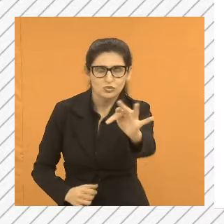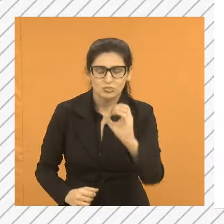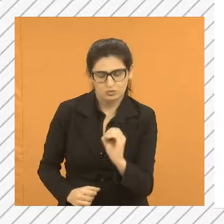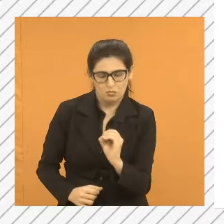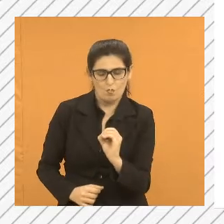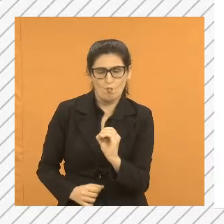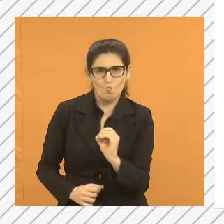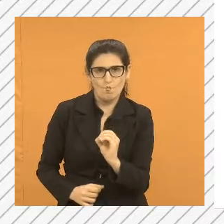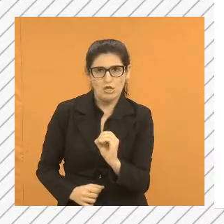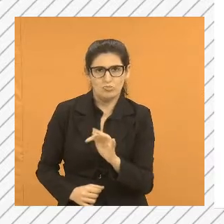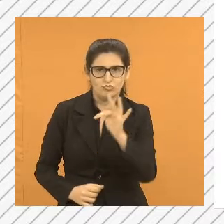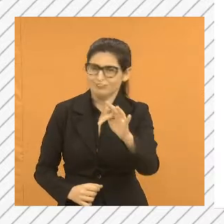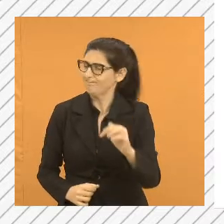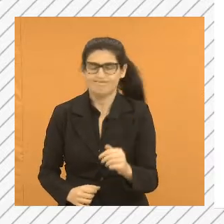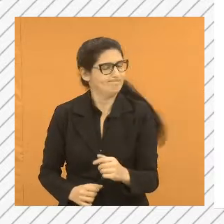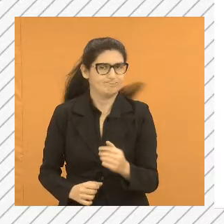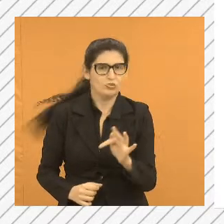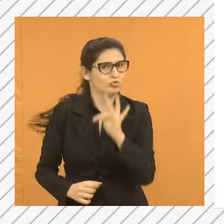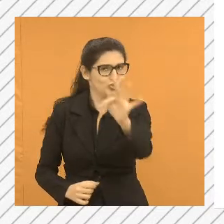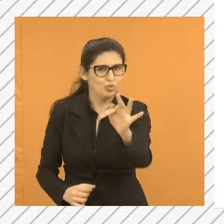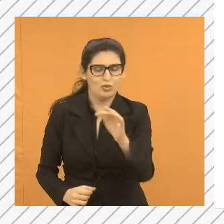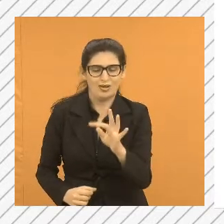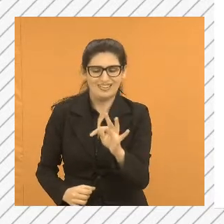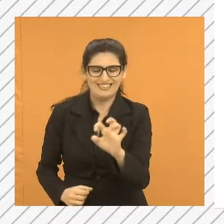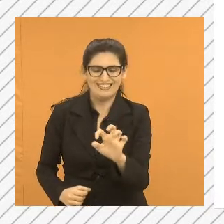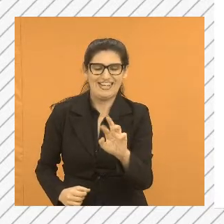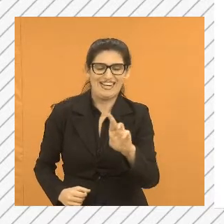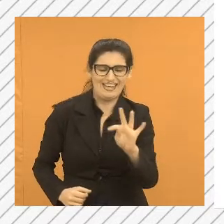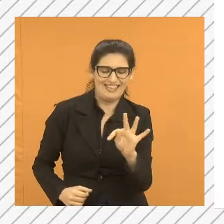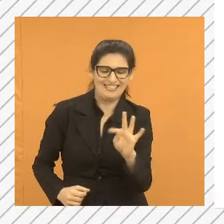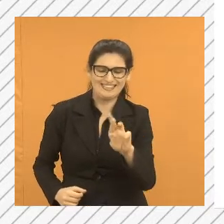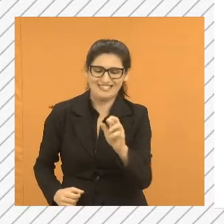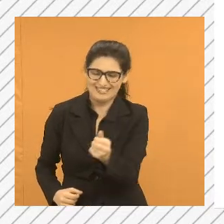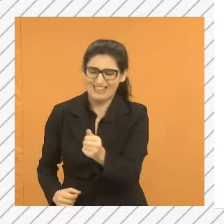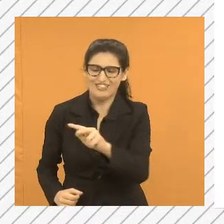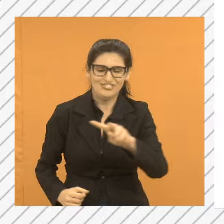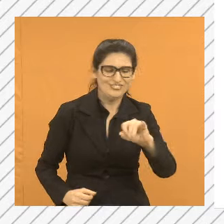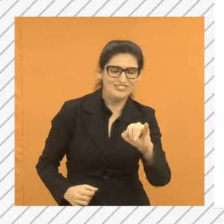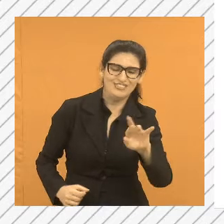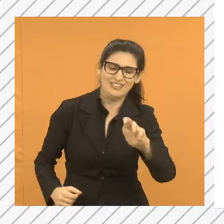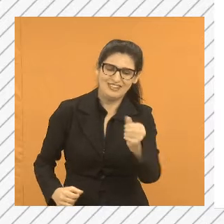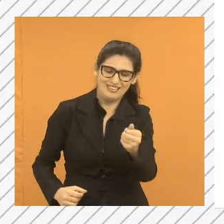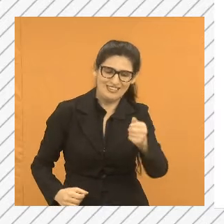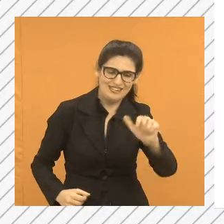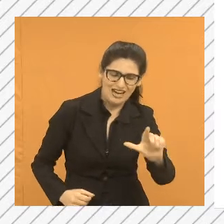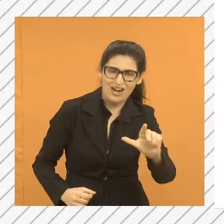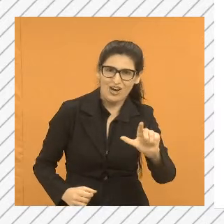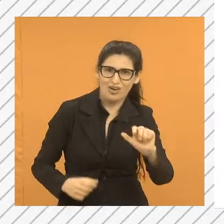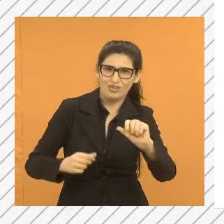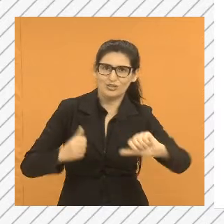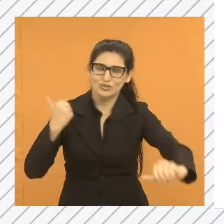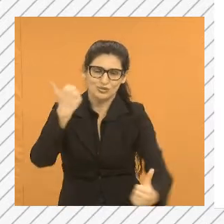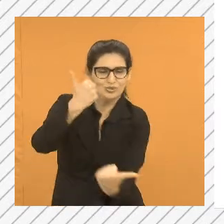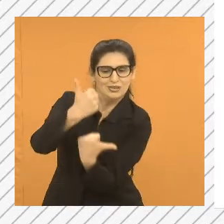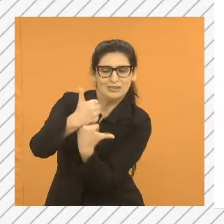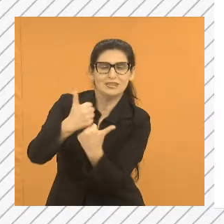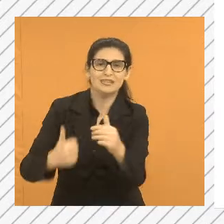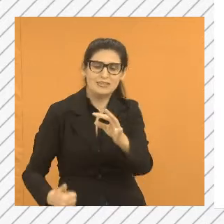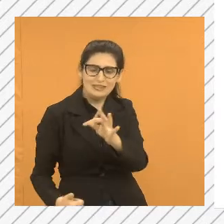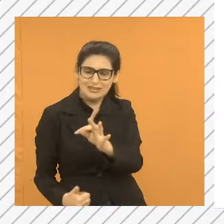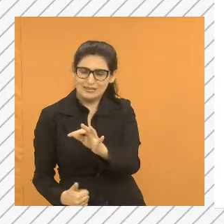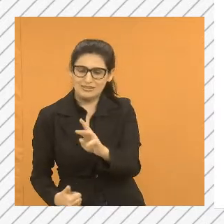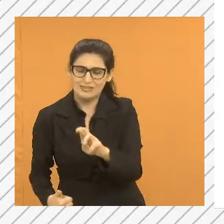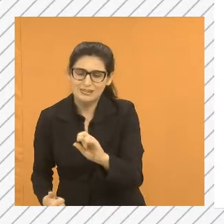com a tetraviral. Quando você não usa a tetraviral, você usa a vacina tríplice mais a vacina